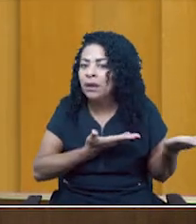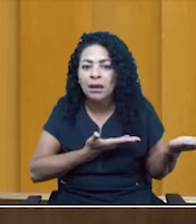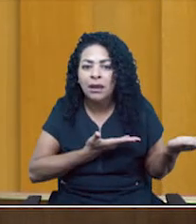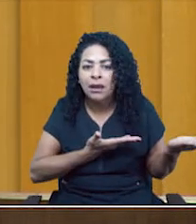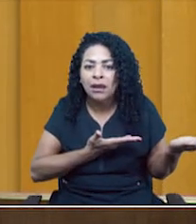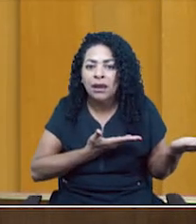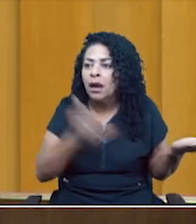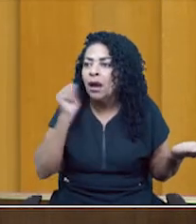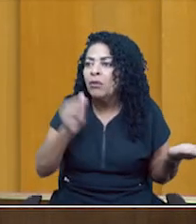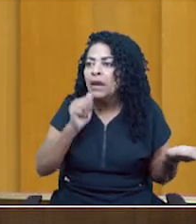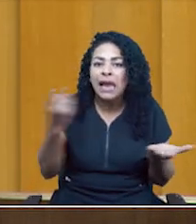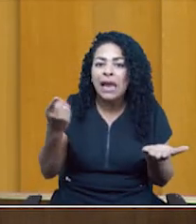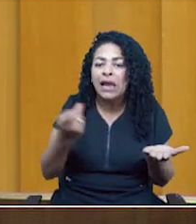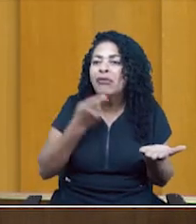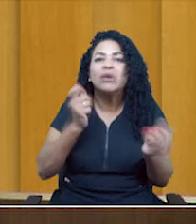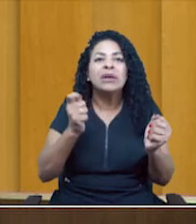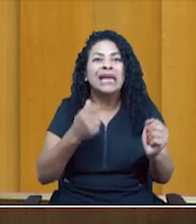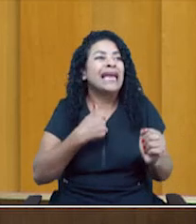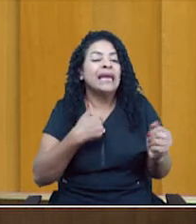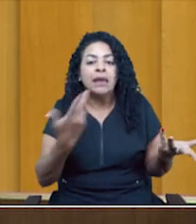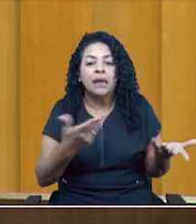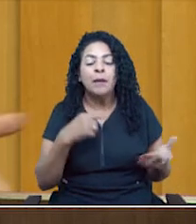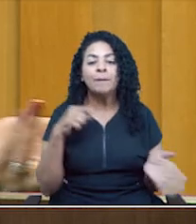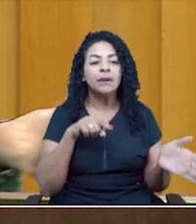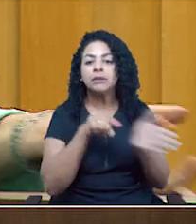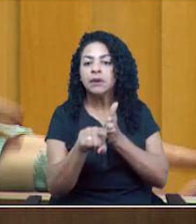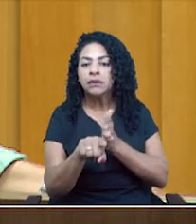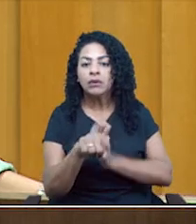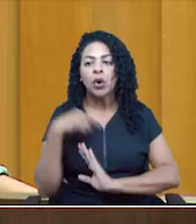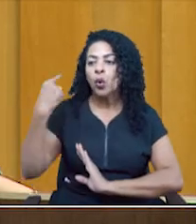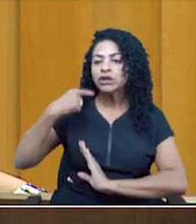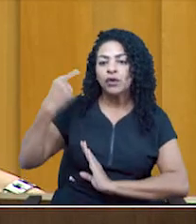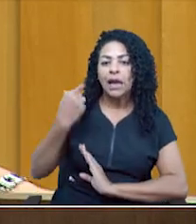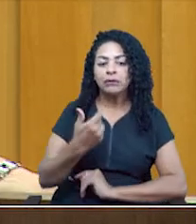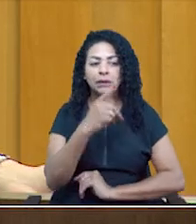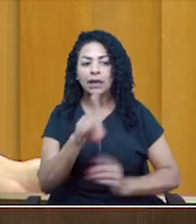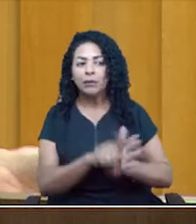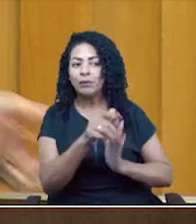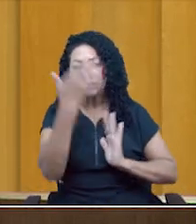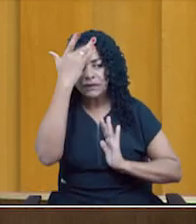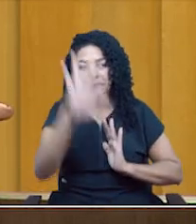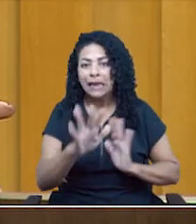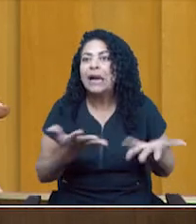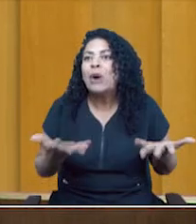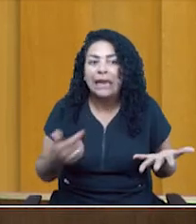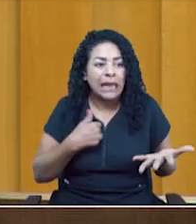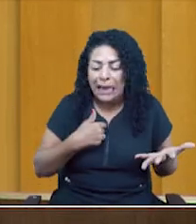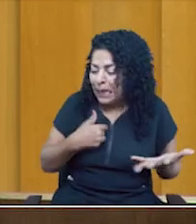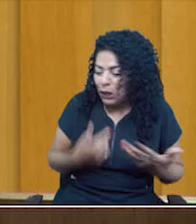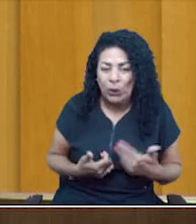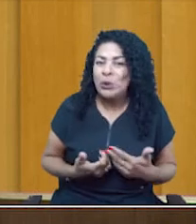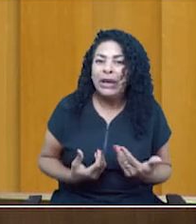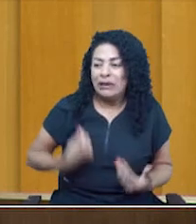Eu ganhei ou perdi? Eu estou certo ou estou errado? Eu posso comemorar ou devo chorar? É a minha vida que